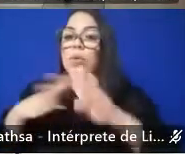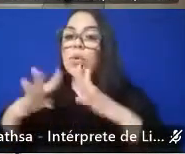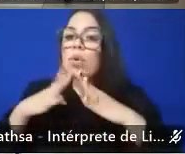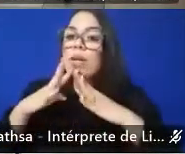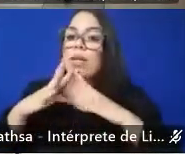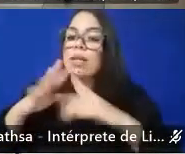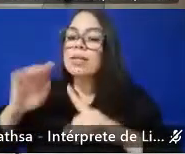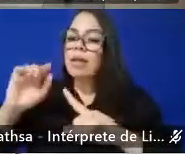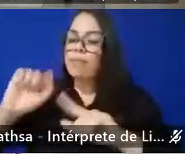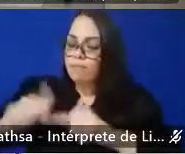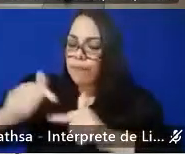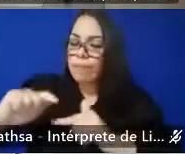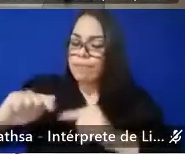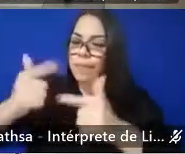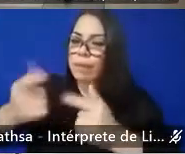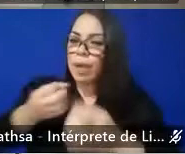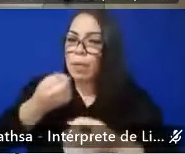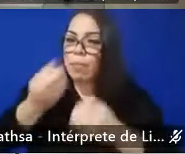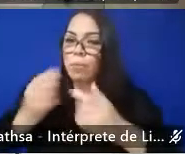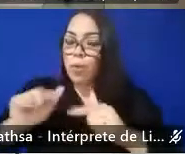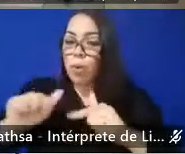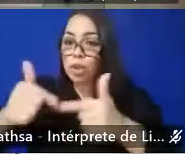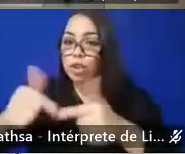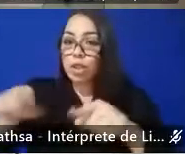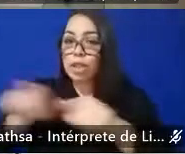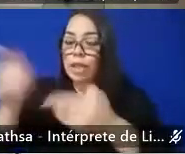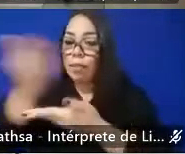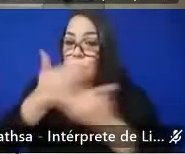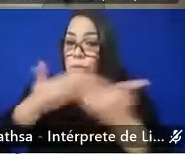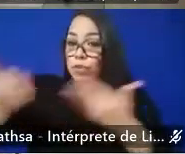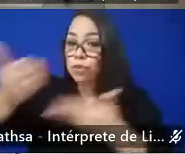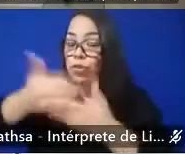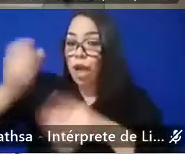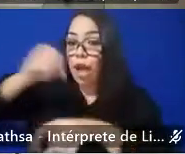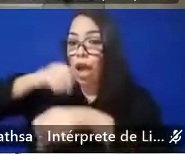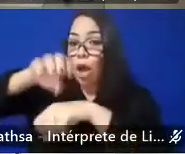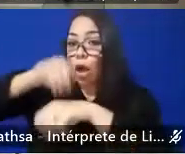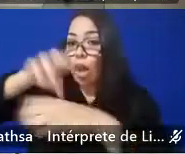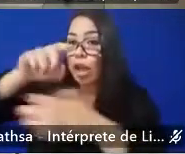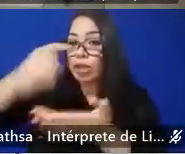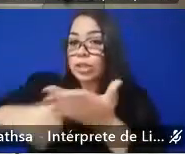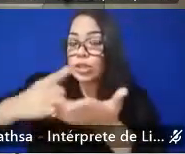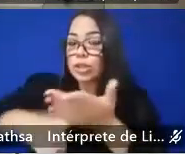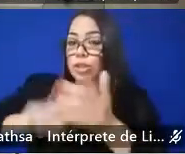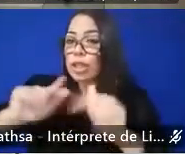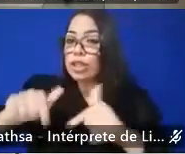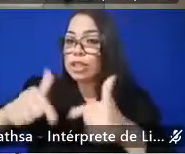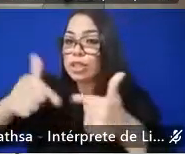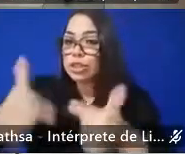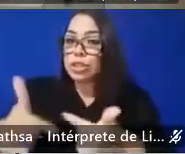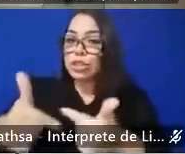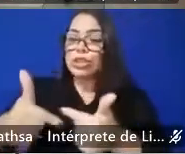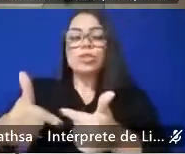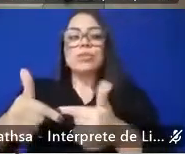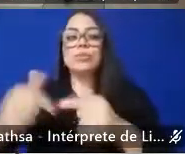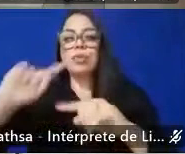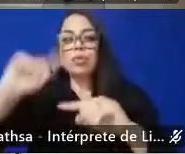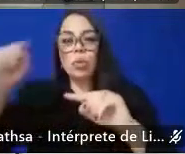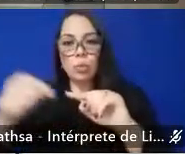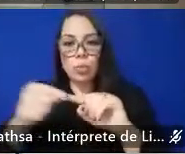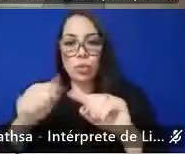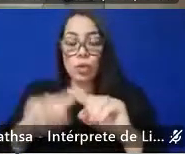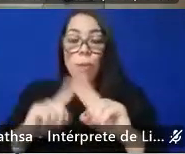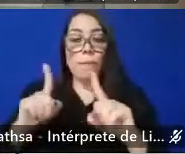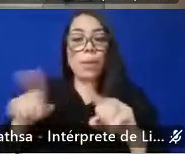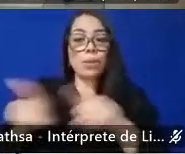de difundir recomendações aplicáveis ao exercício da atividade-fim Mas também de recomendar